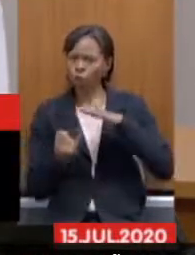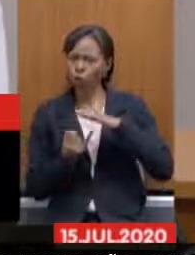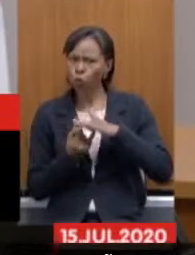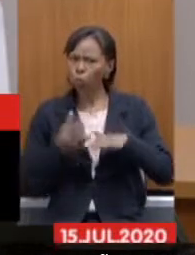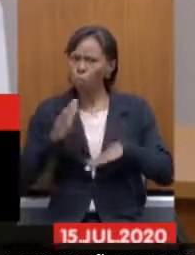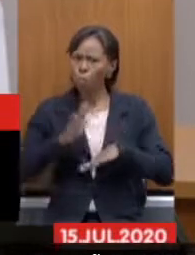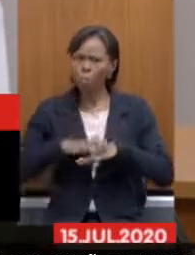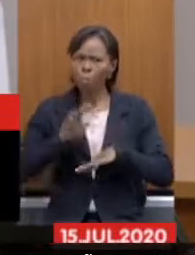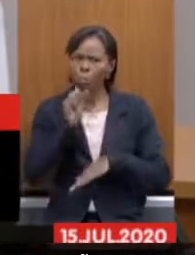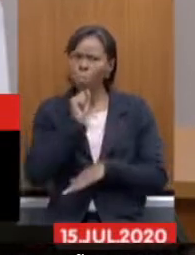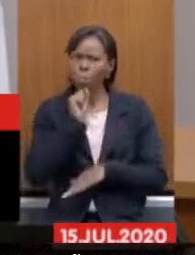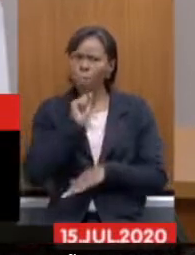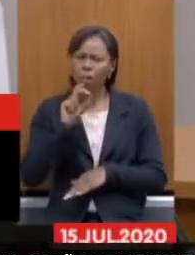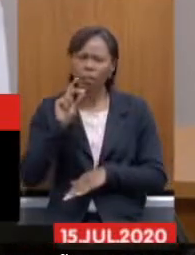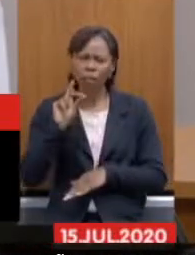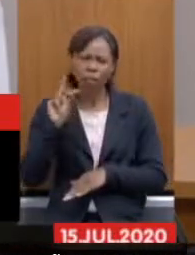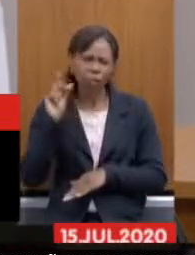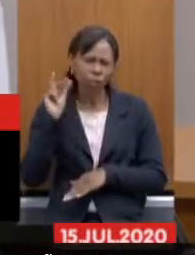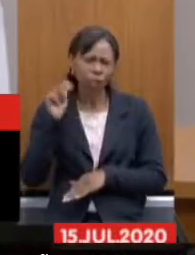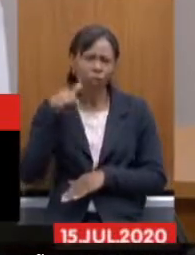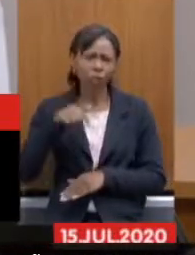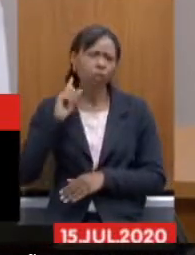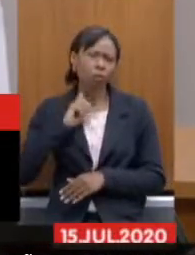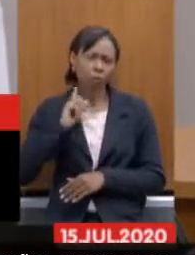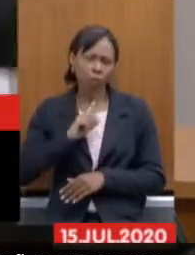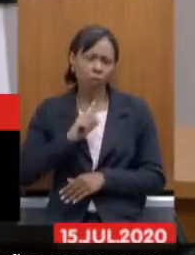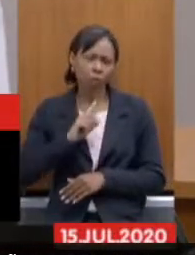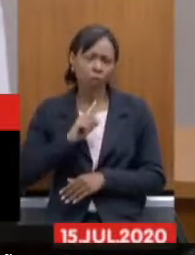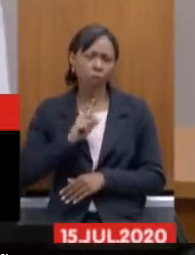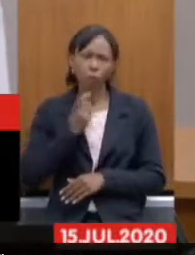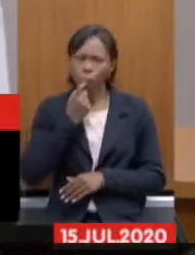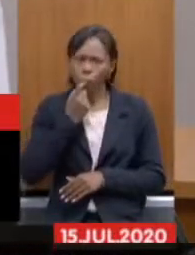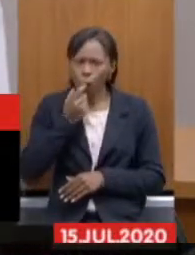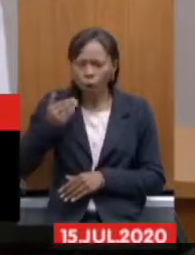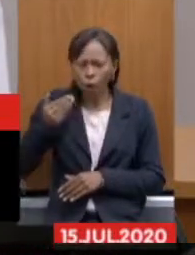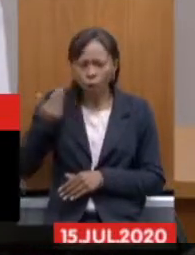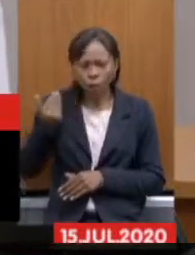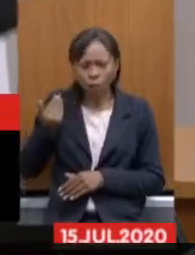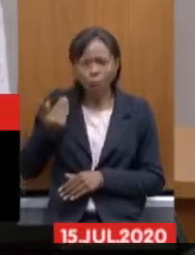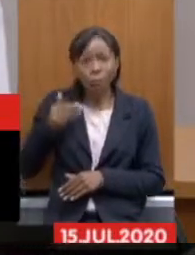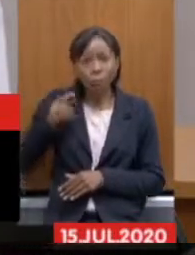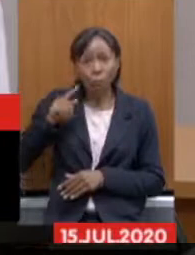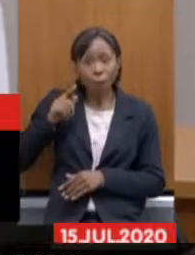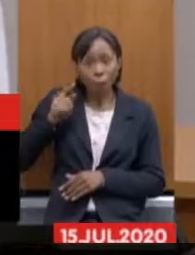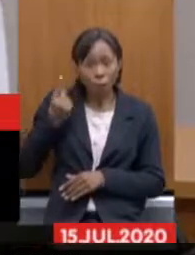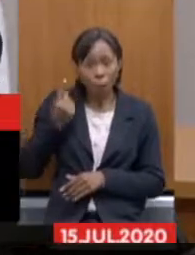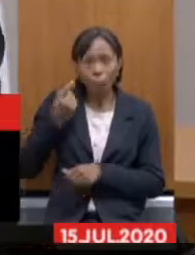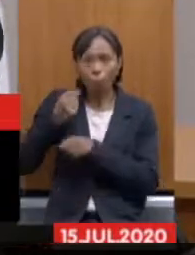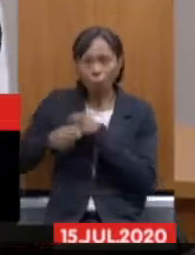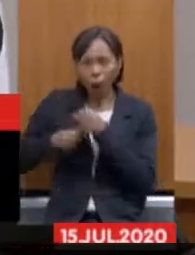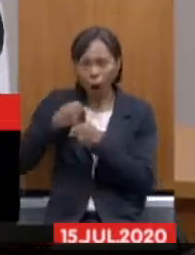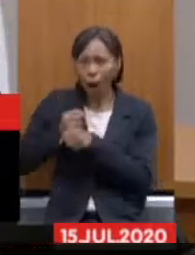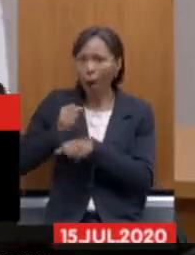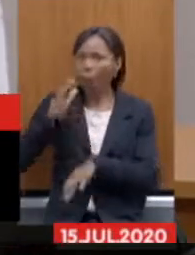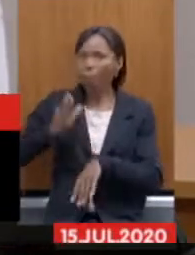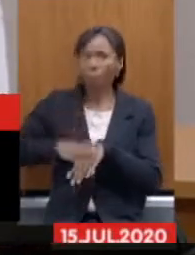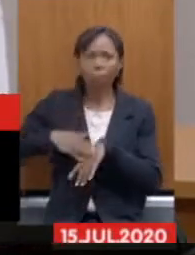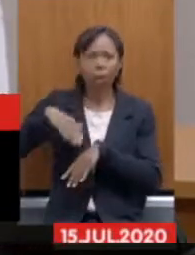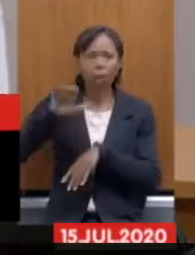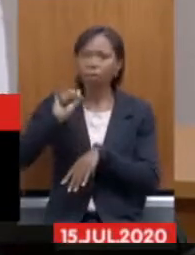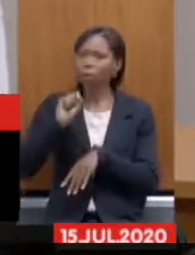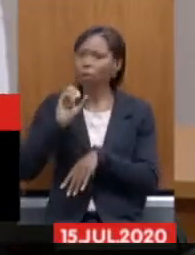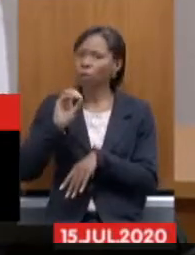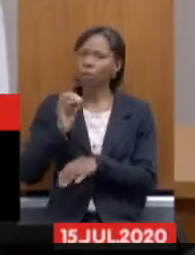aqui de minas gerais e recentemente completou aí mais um ano de existência expressão tem mais de 80